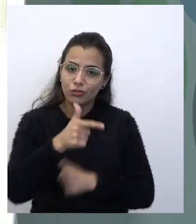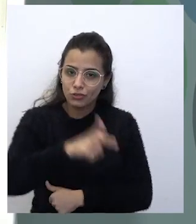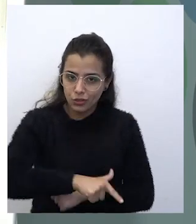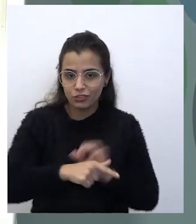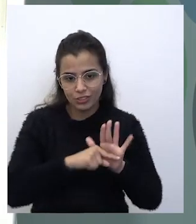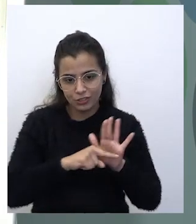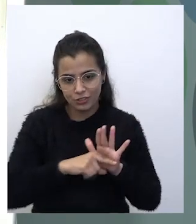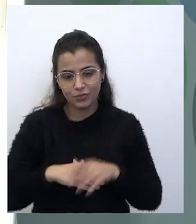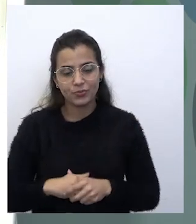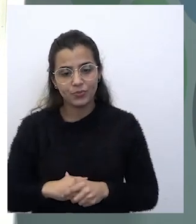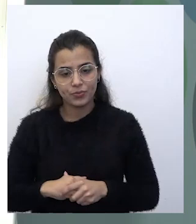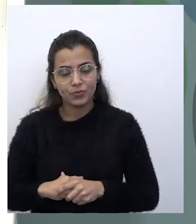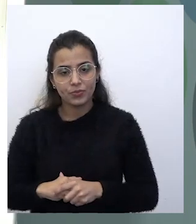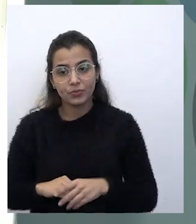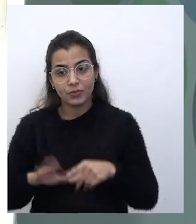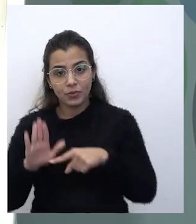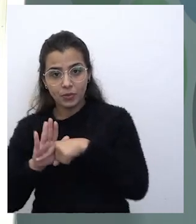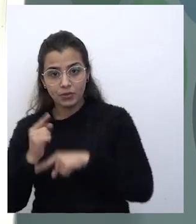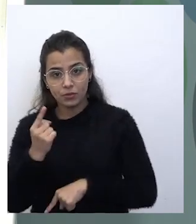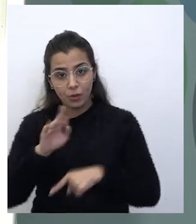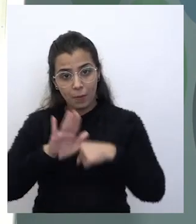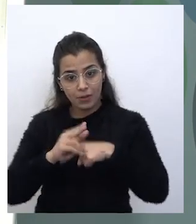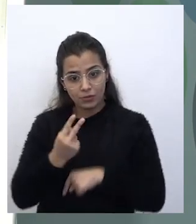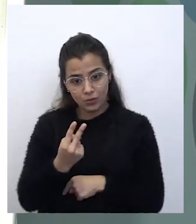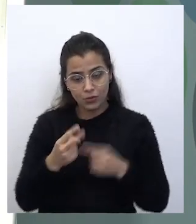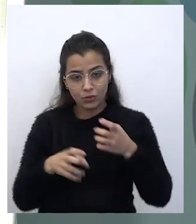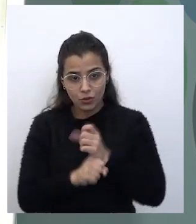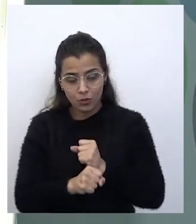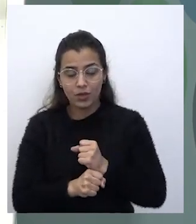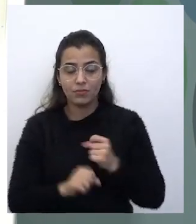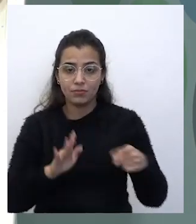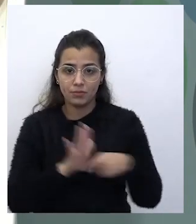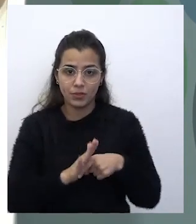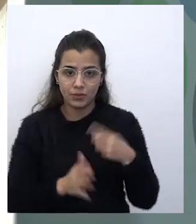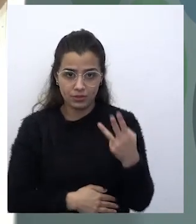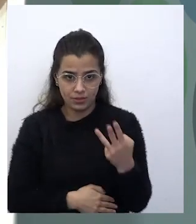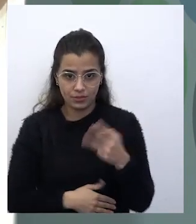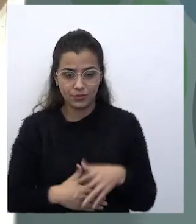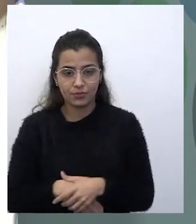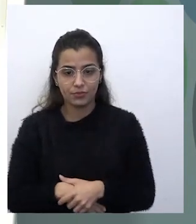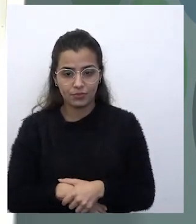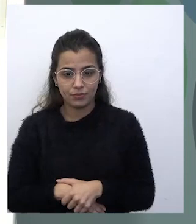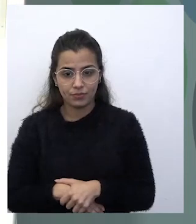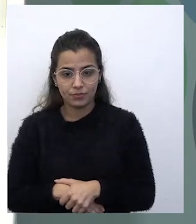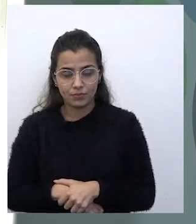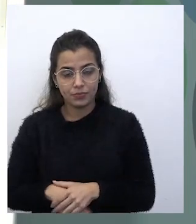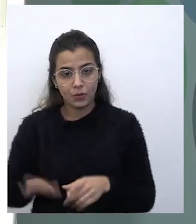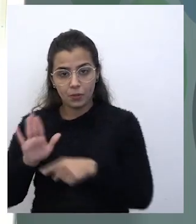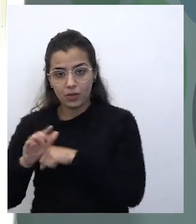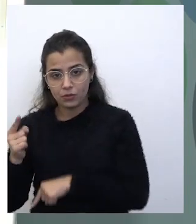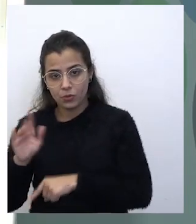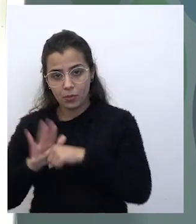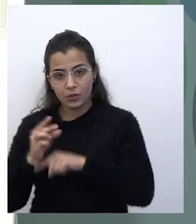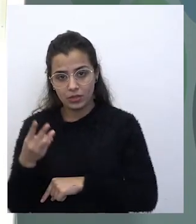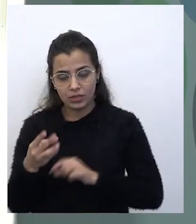2. Devo 1, devo 2, devo ao todo 3. Formando par ordenado, menos 1, menos 3. Agora eu